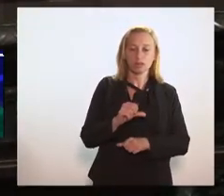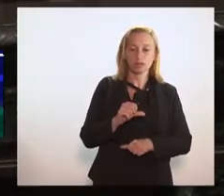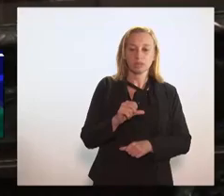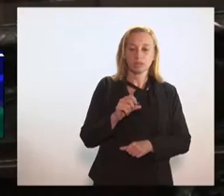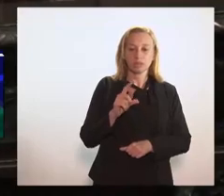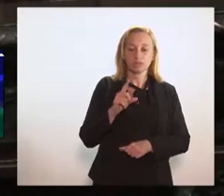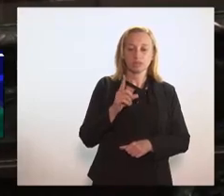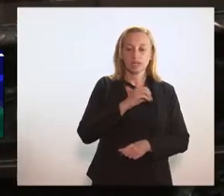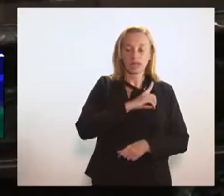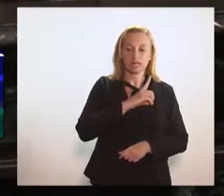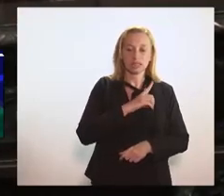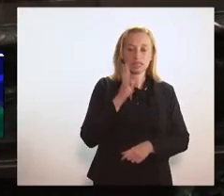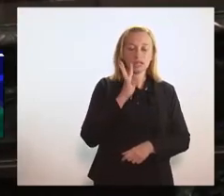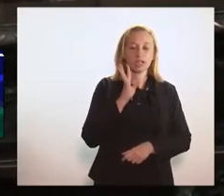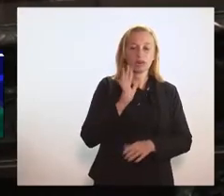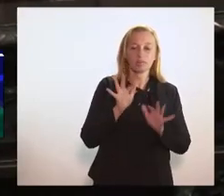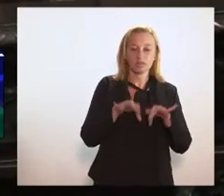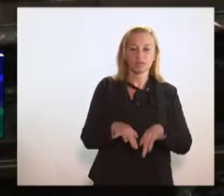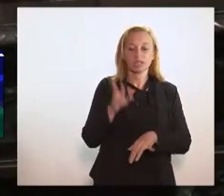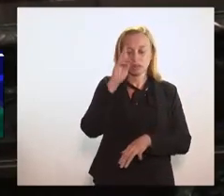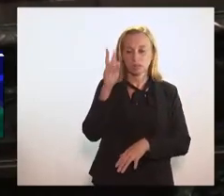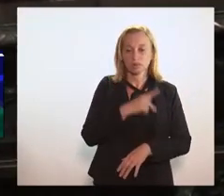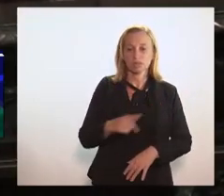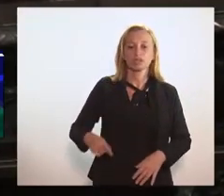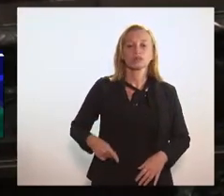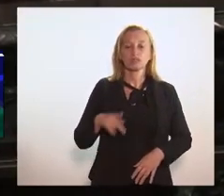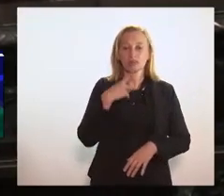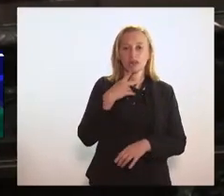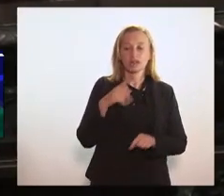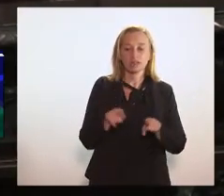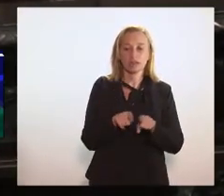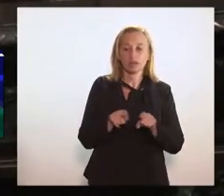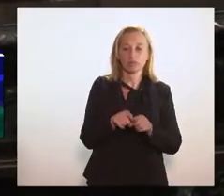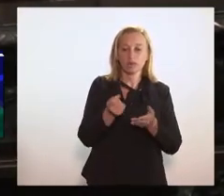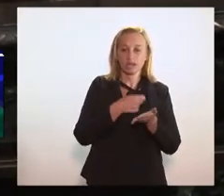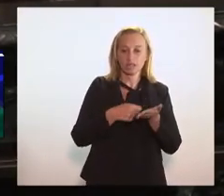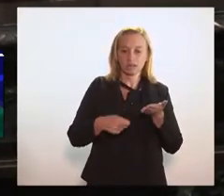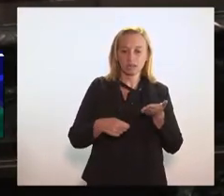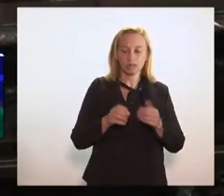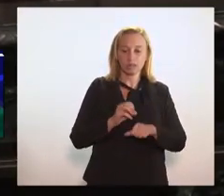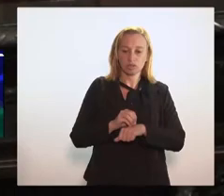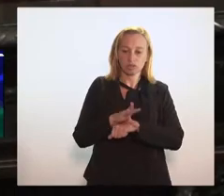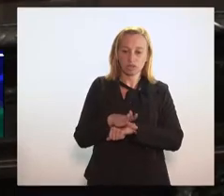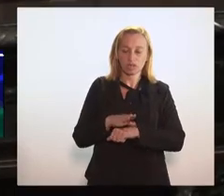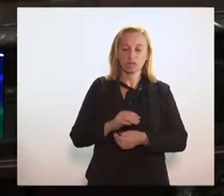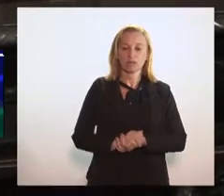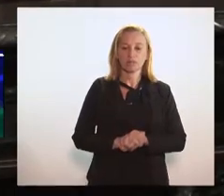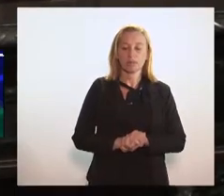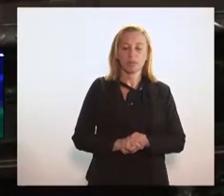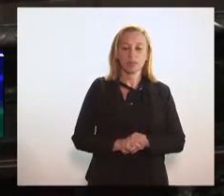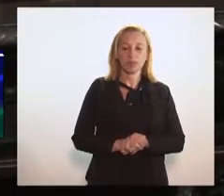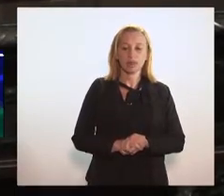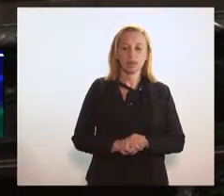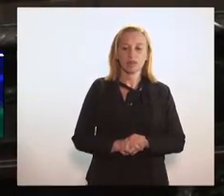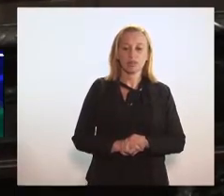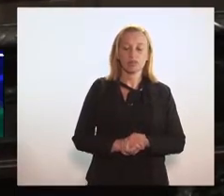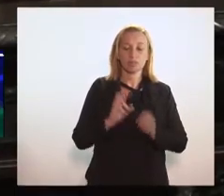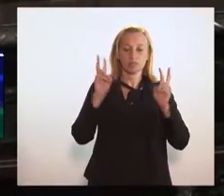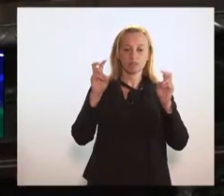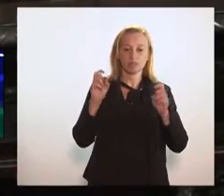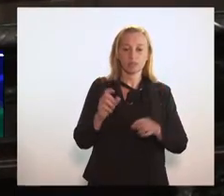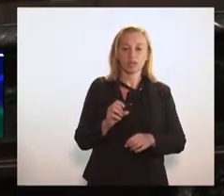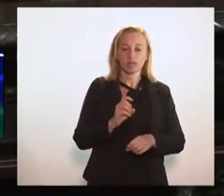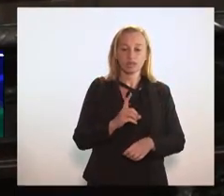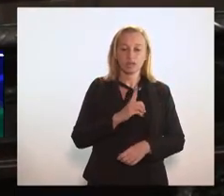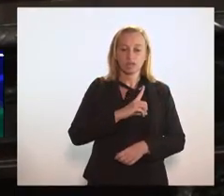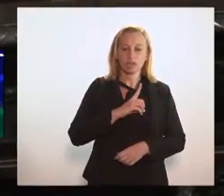Legal. E, para finalizar, presidente, dizer também que assinamos uma indicação a respeito da Delegacia